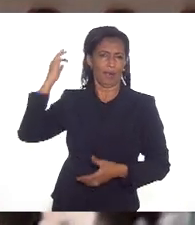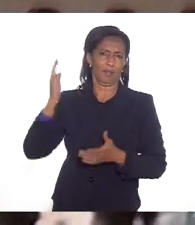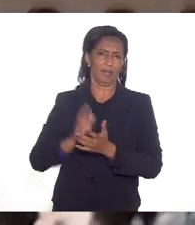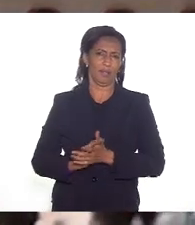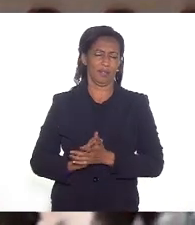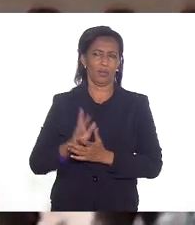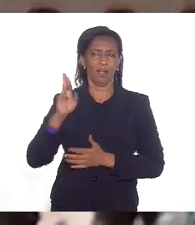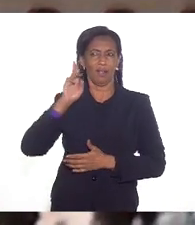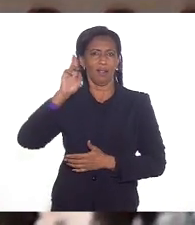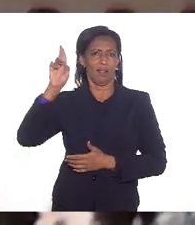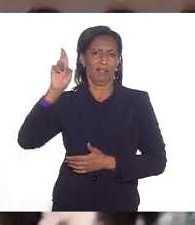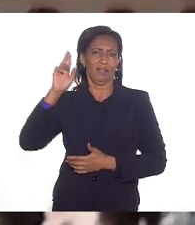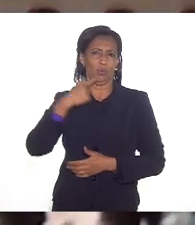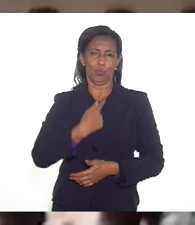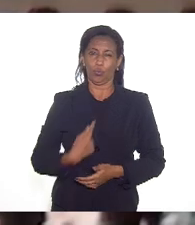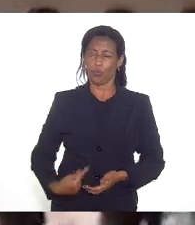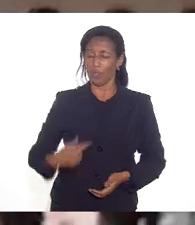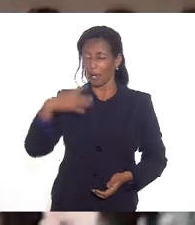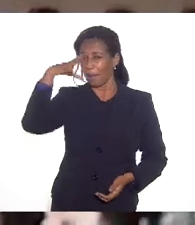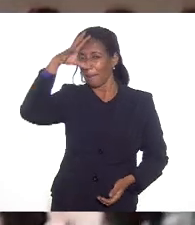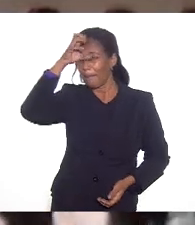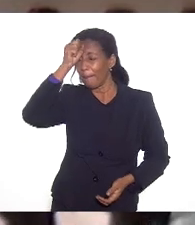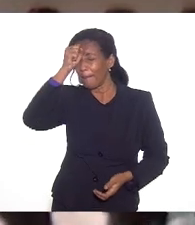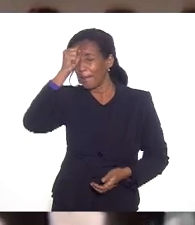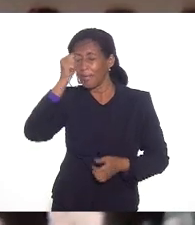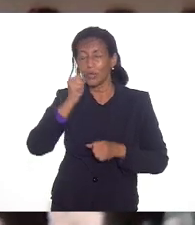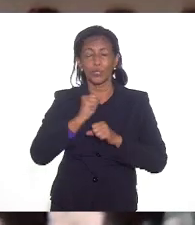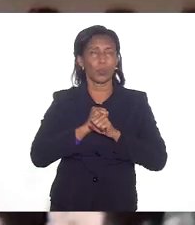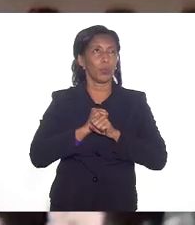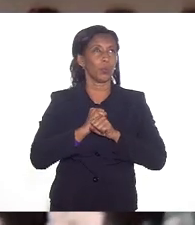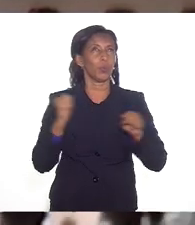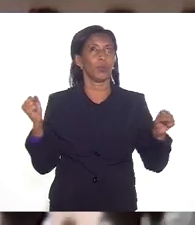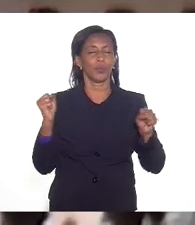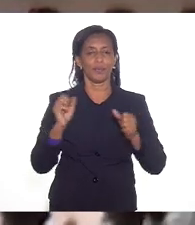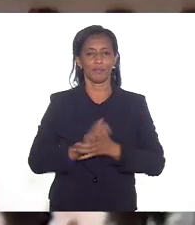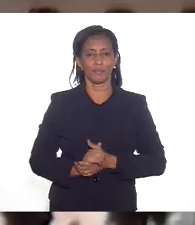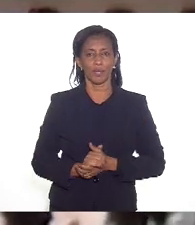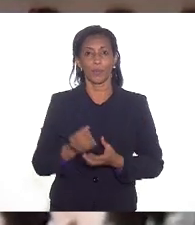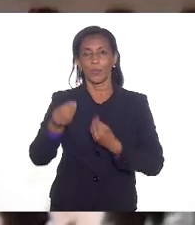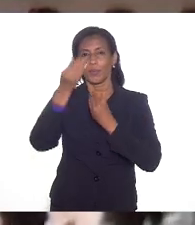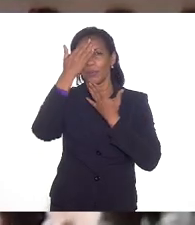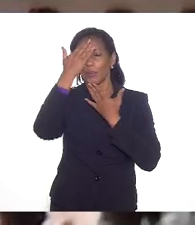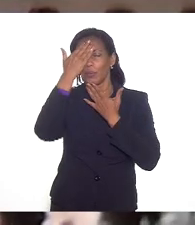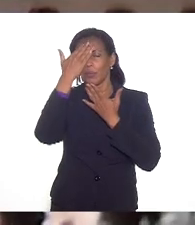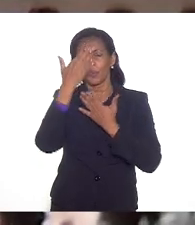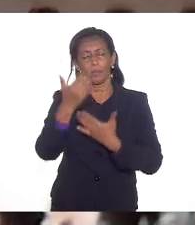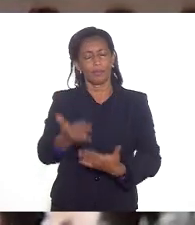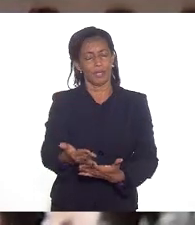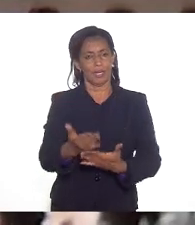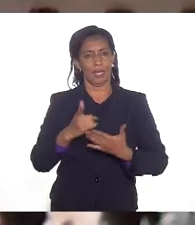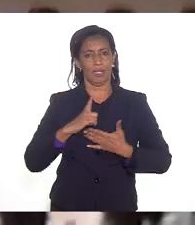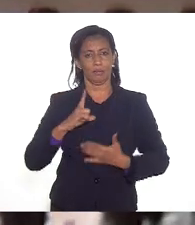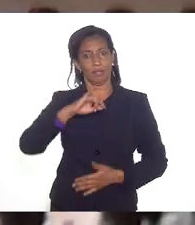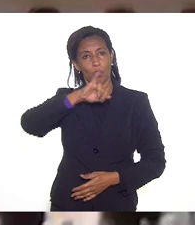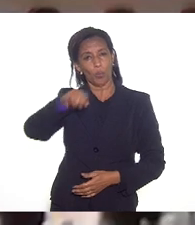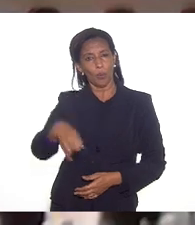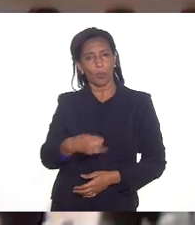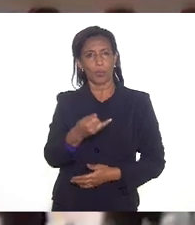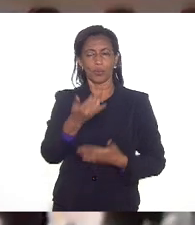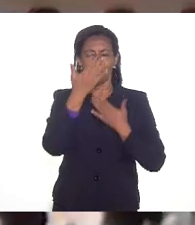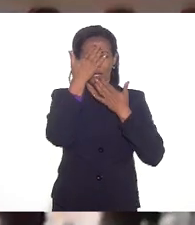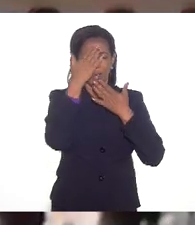líder do governo e onde aprendi imensamente muito obrigada por poder ter a oportunidade